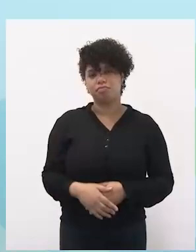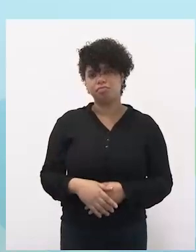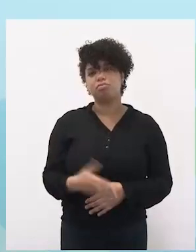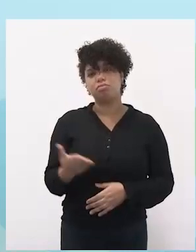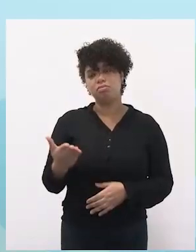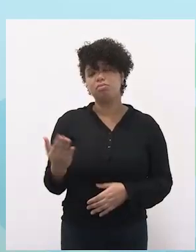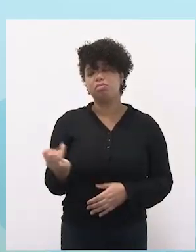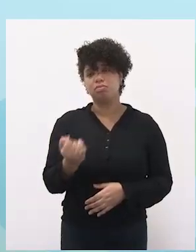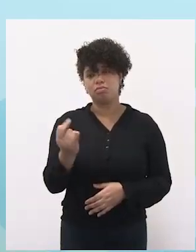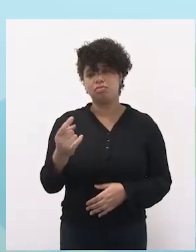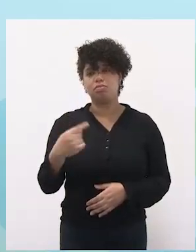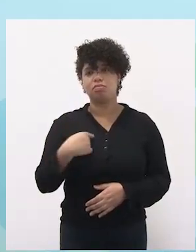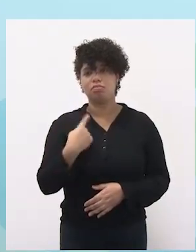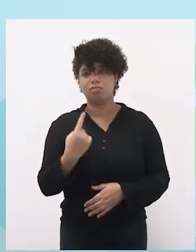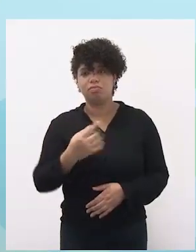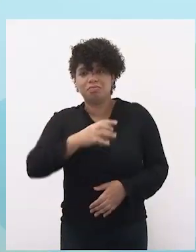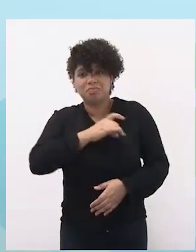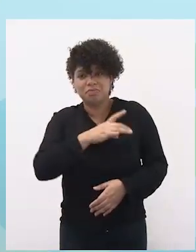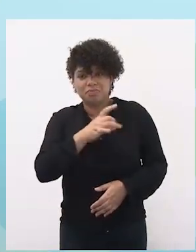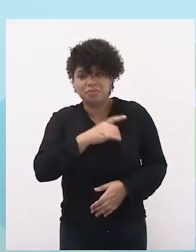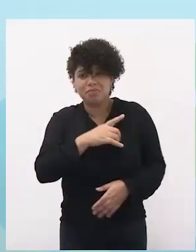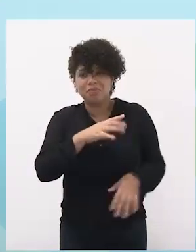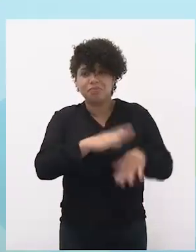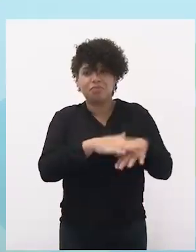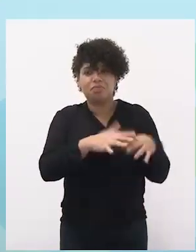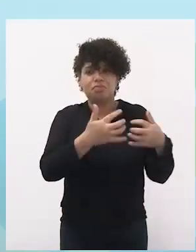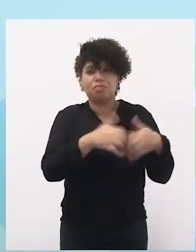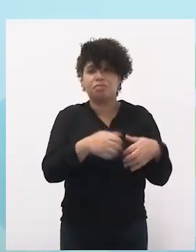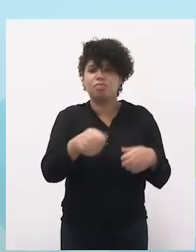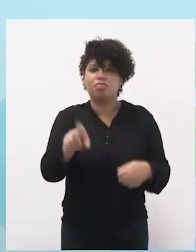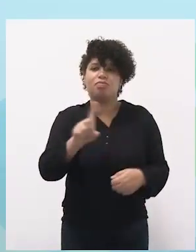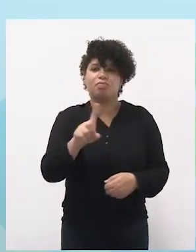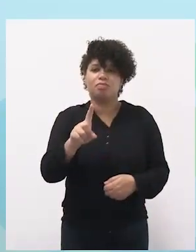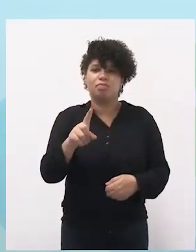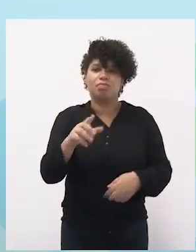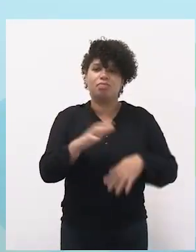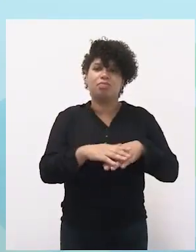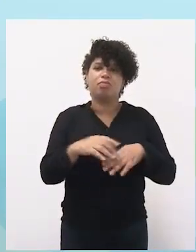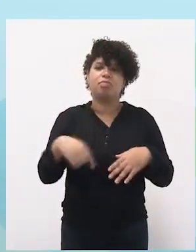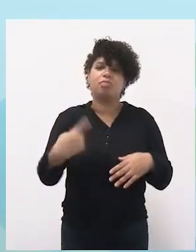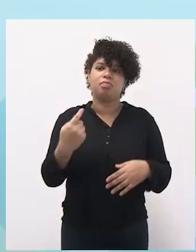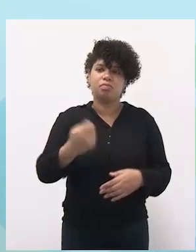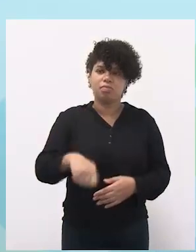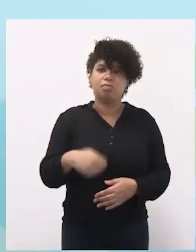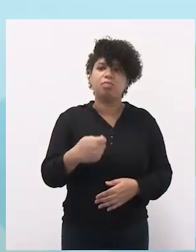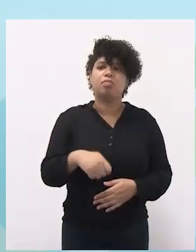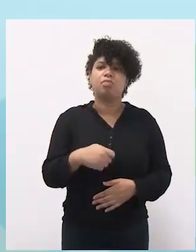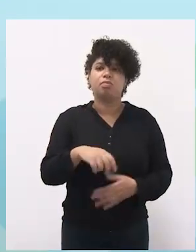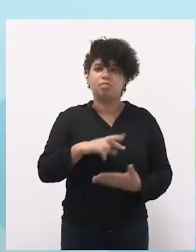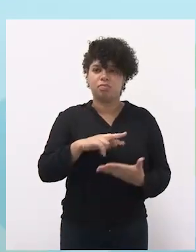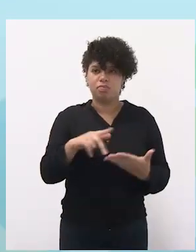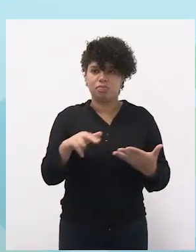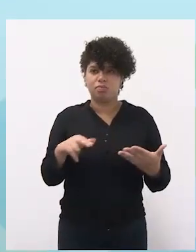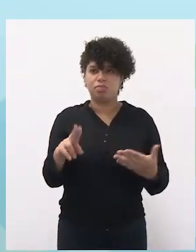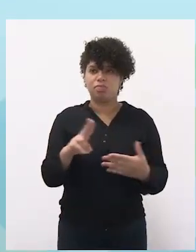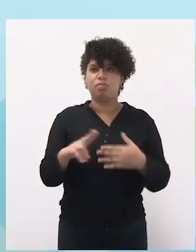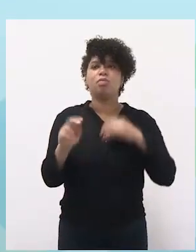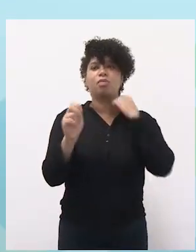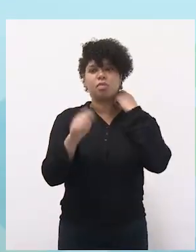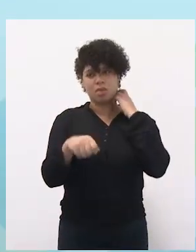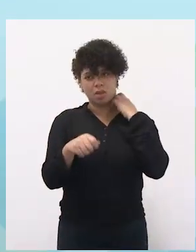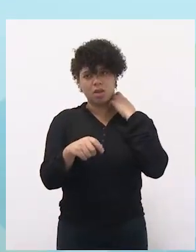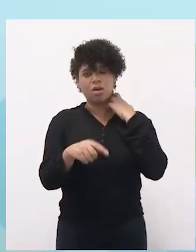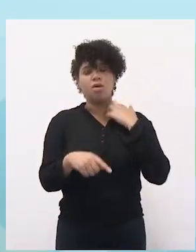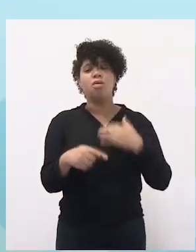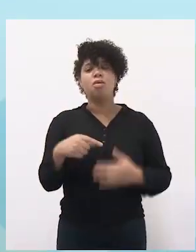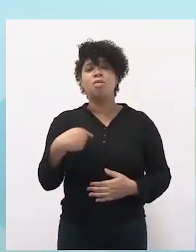não pode ter medo da ferramenta, a gente tem que ir lá, tem que mexer, porque a gente vai ter muita utilidade e coisas que